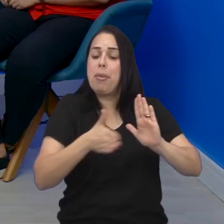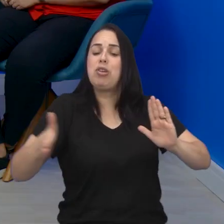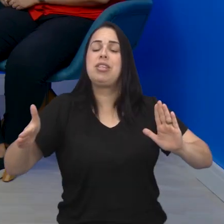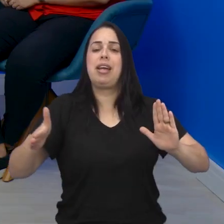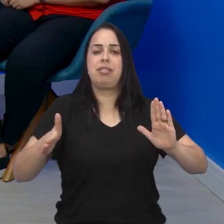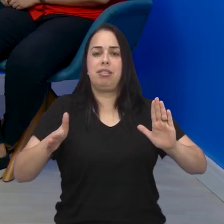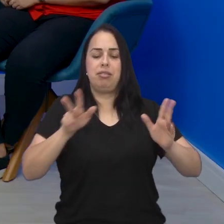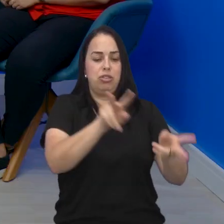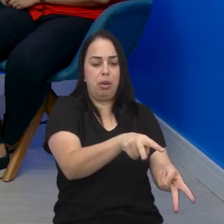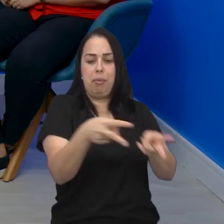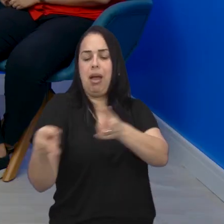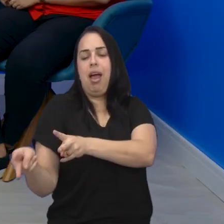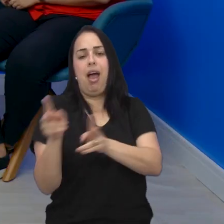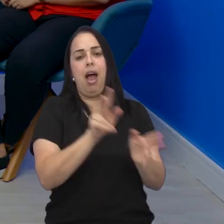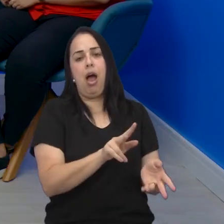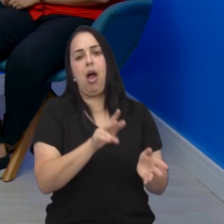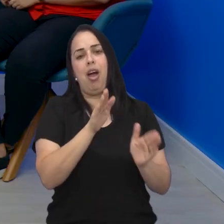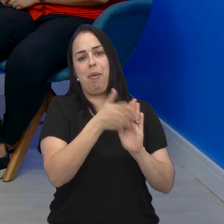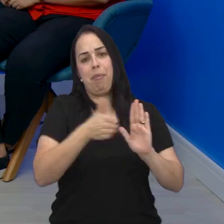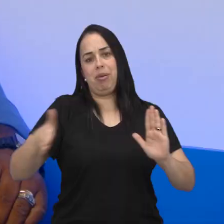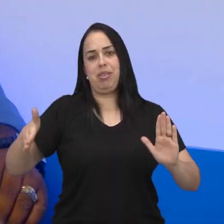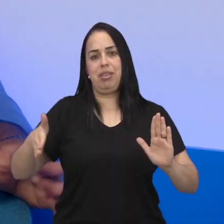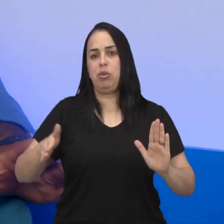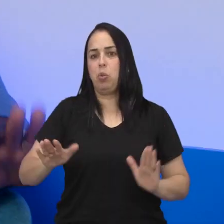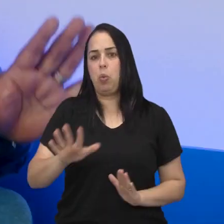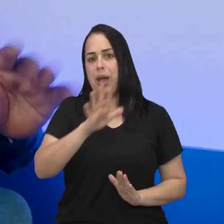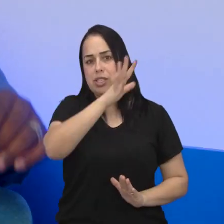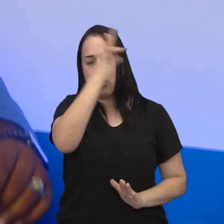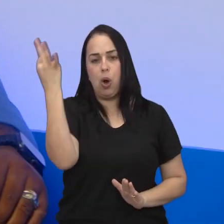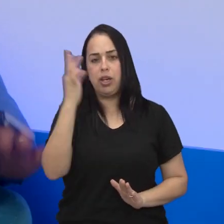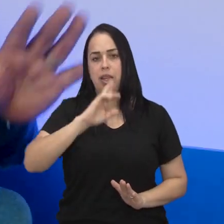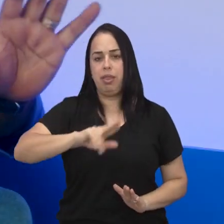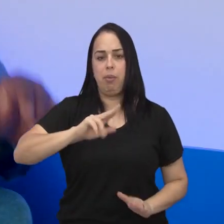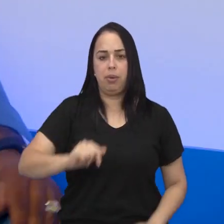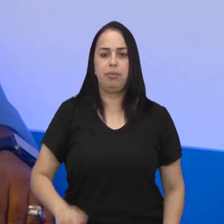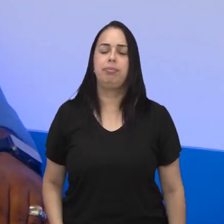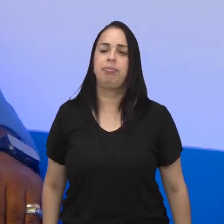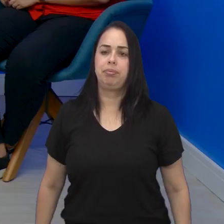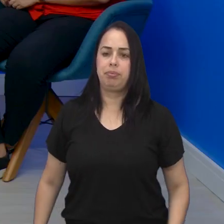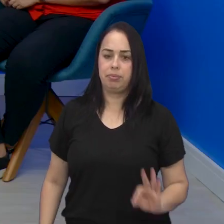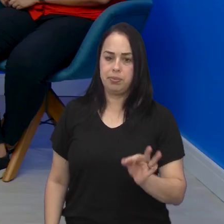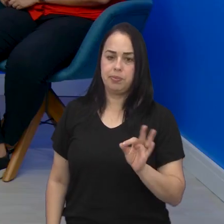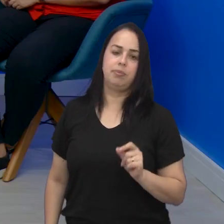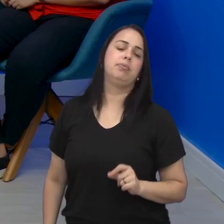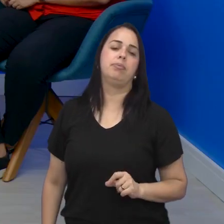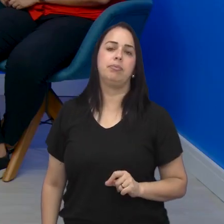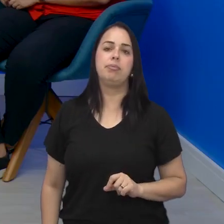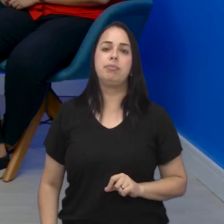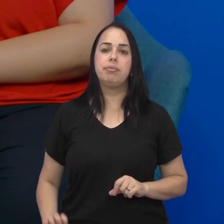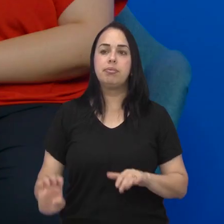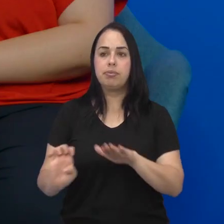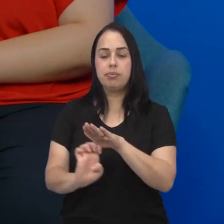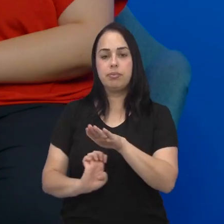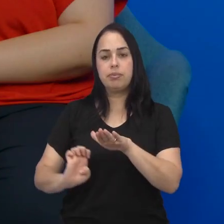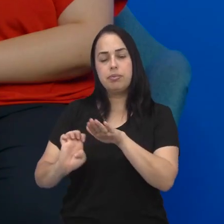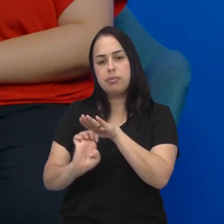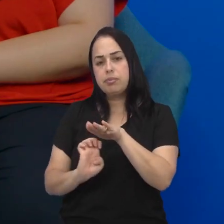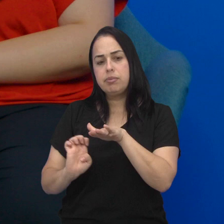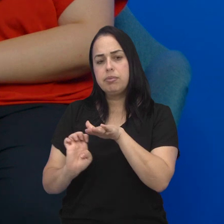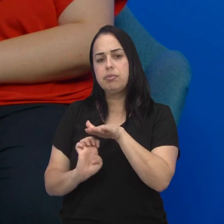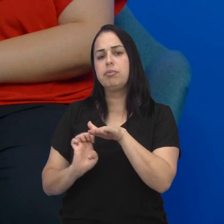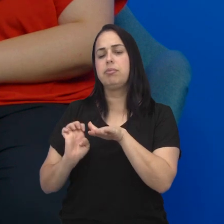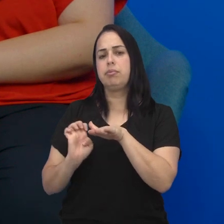processo, né? Exatamente, existe um processo, nada vem por acaso, assim, né? Sim. E no caso das